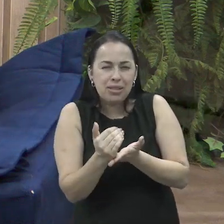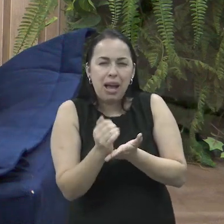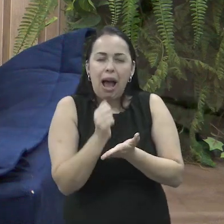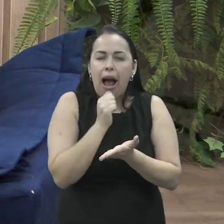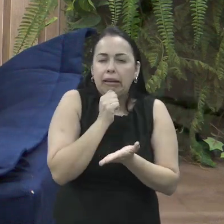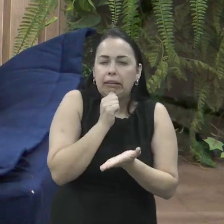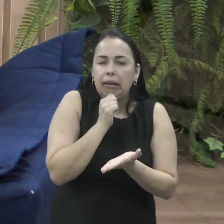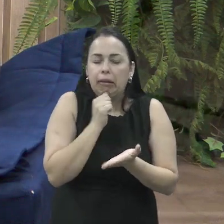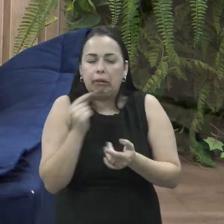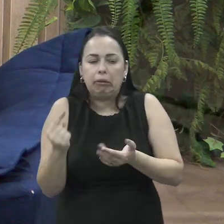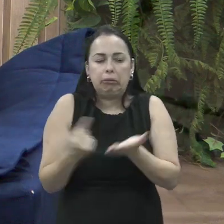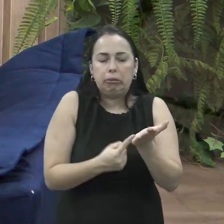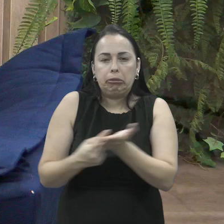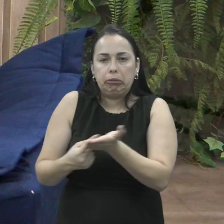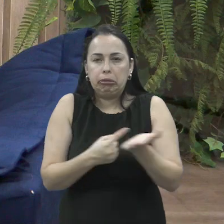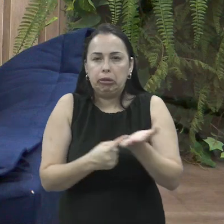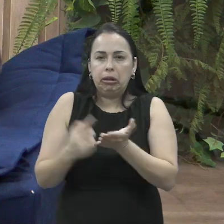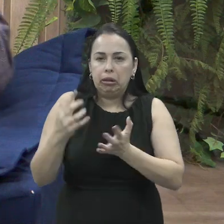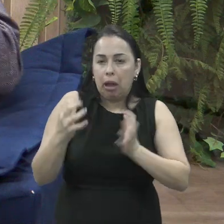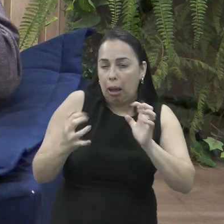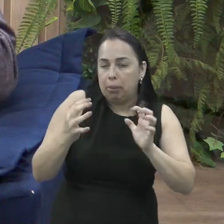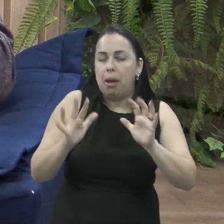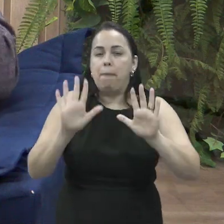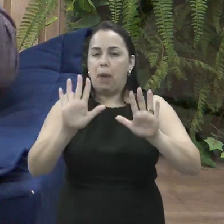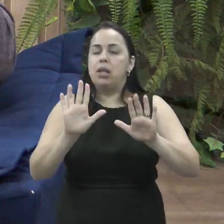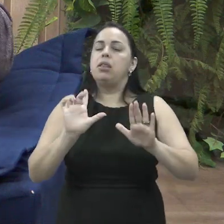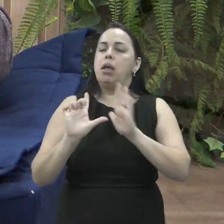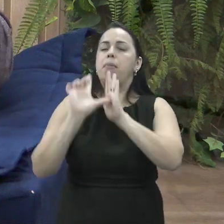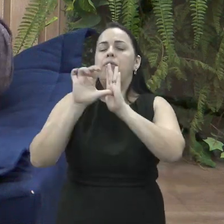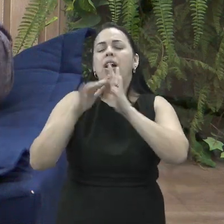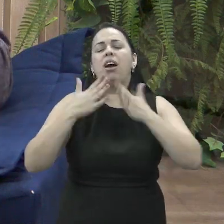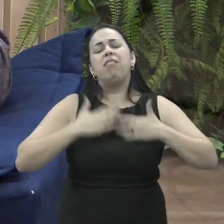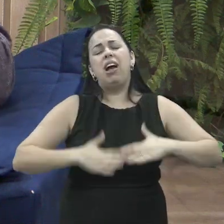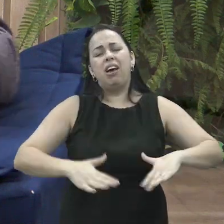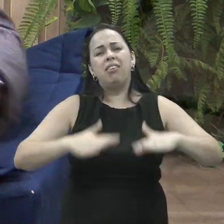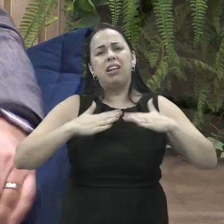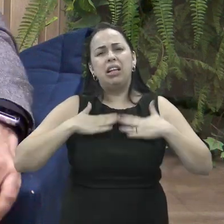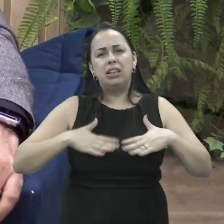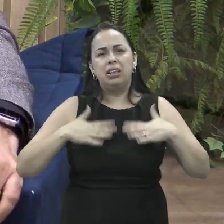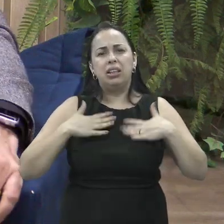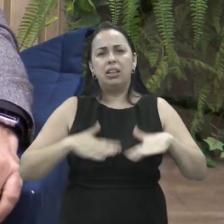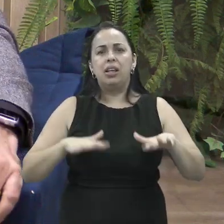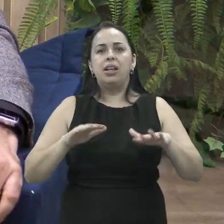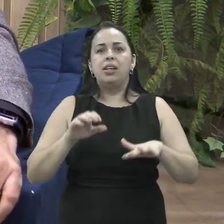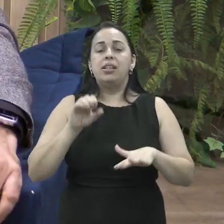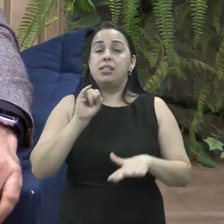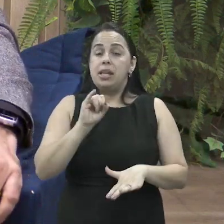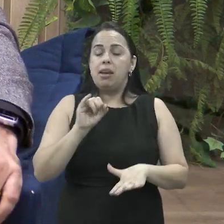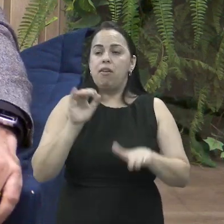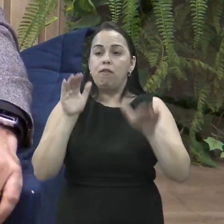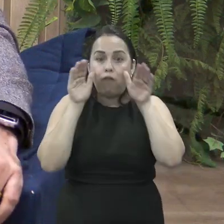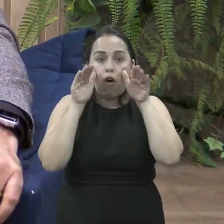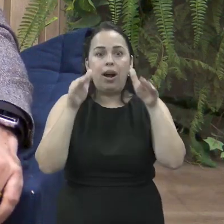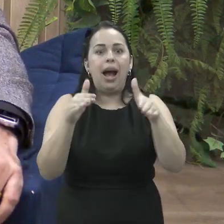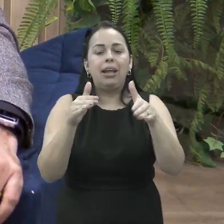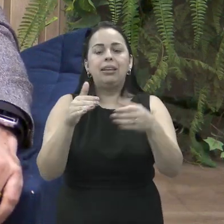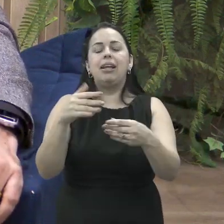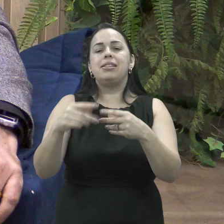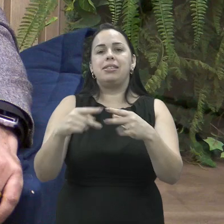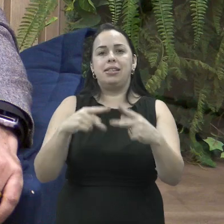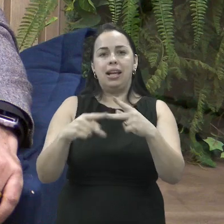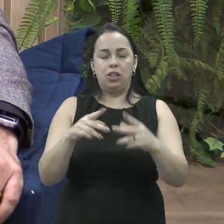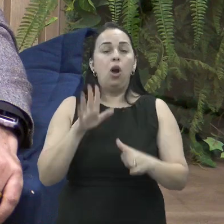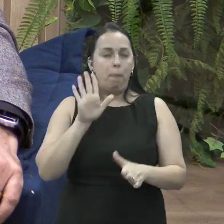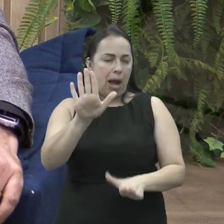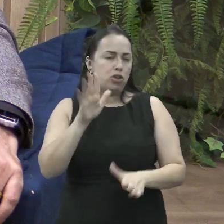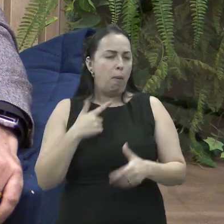iniciozinho ainda tem um pouco de rusgas, mas a partir do começo do mandato eu creio que isso vai se acomodar, eu creio que os vereadores, se pensarem no bem da cidade... Qual que é um